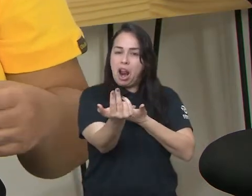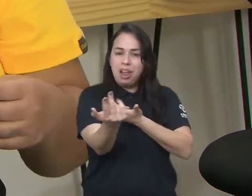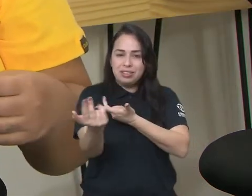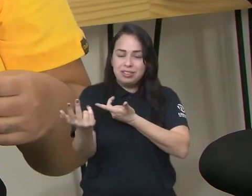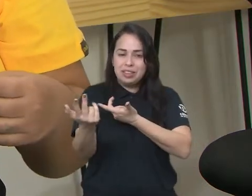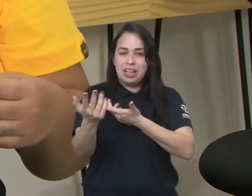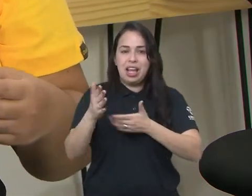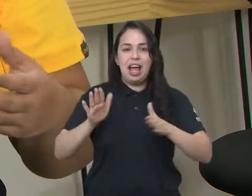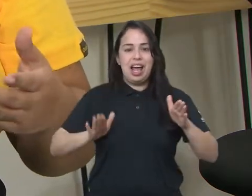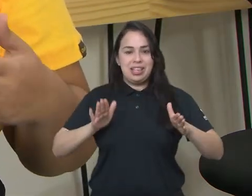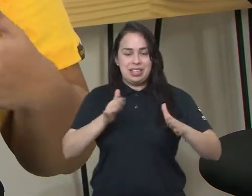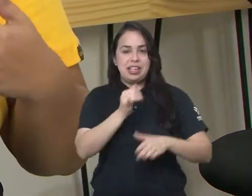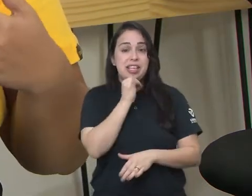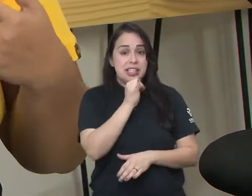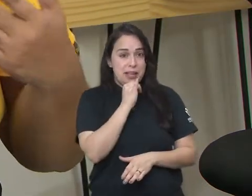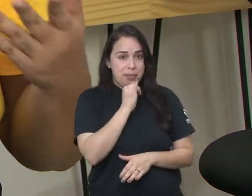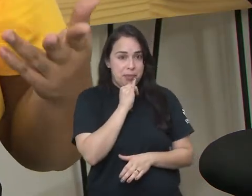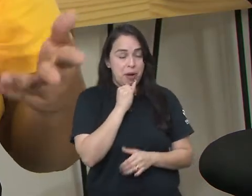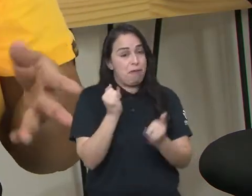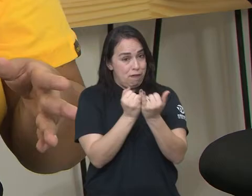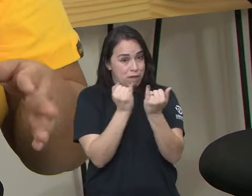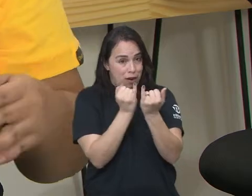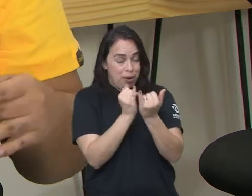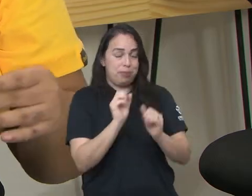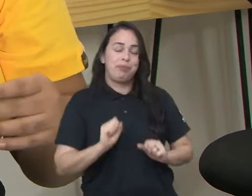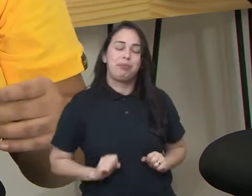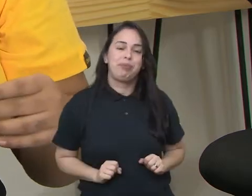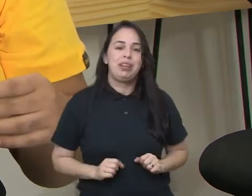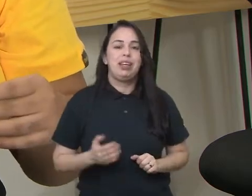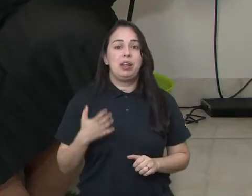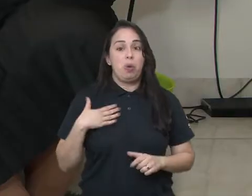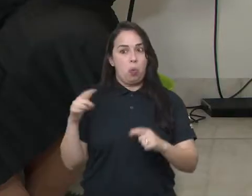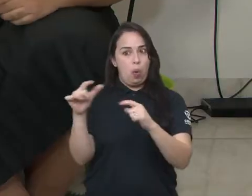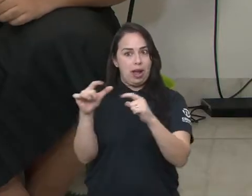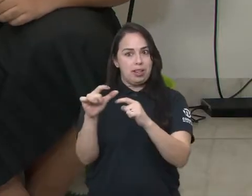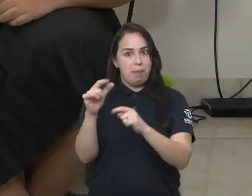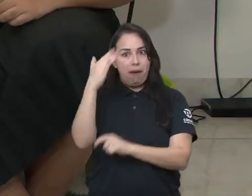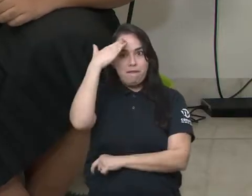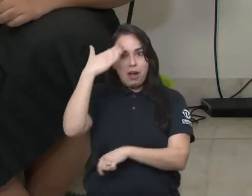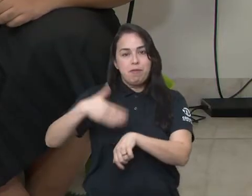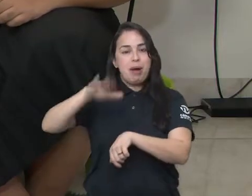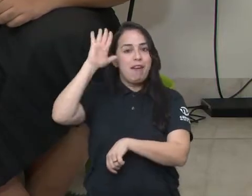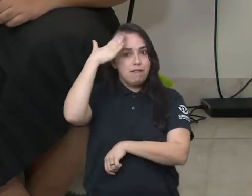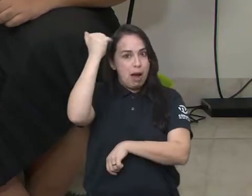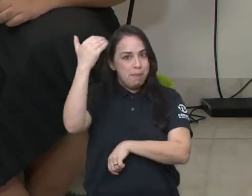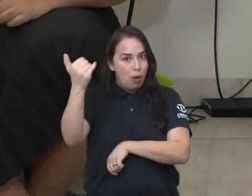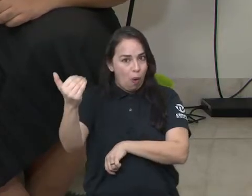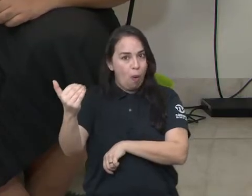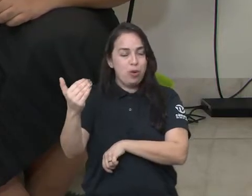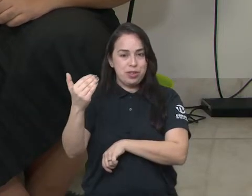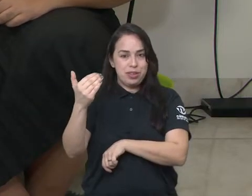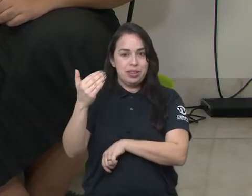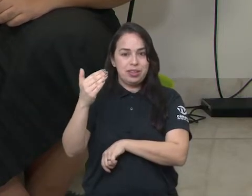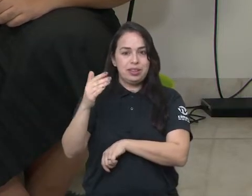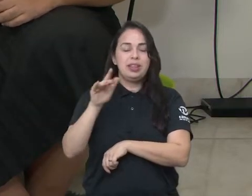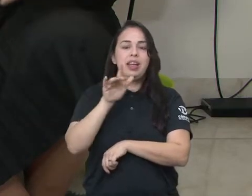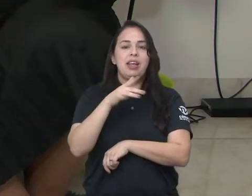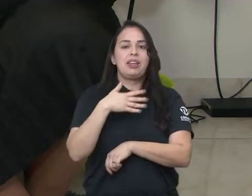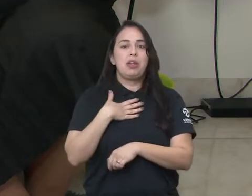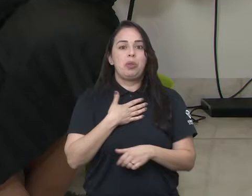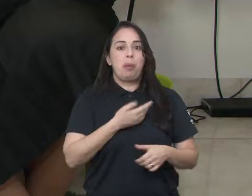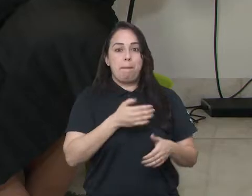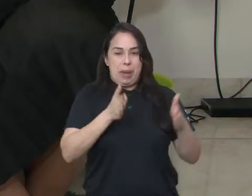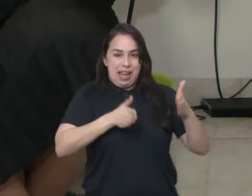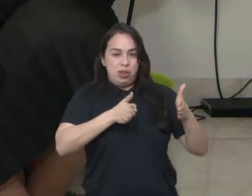Então aquilo, às vezes mesmo uma situação assim, olha pra você ver, uma fofoca agora. Um dos quadrinhos que eu mais tenho